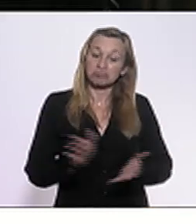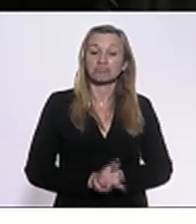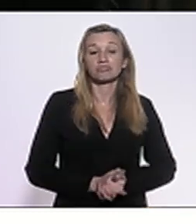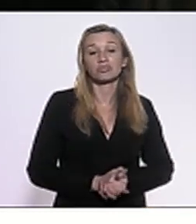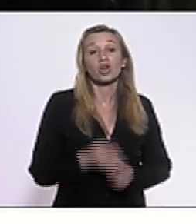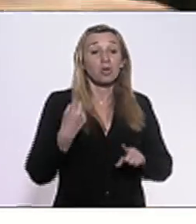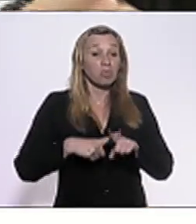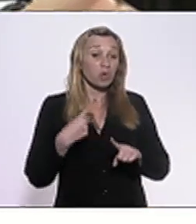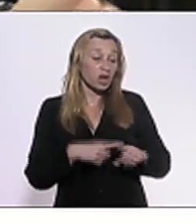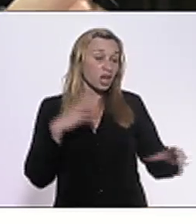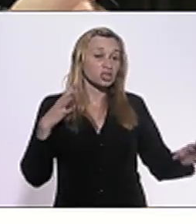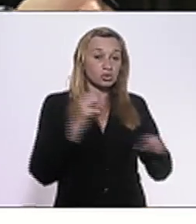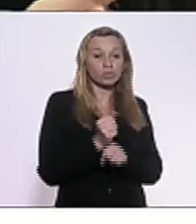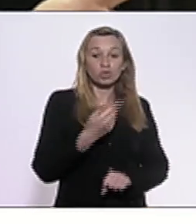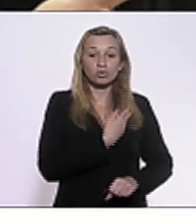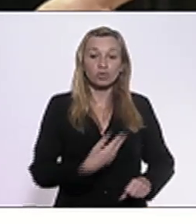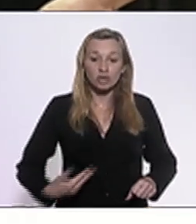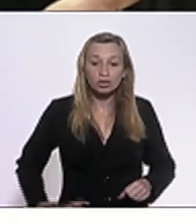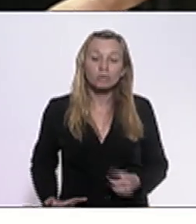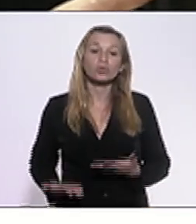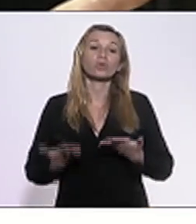Porque as contas do governador